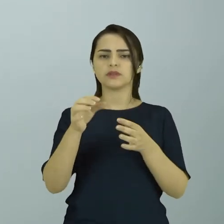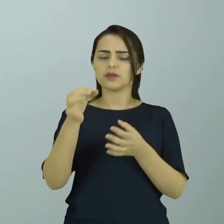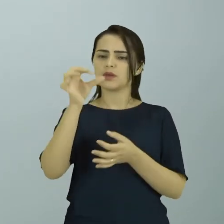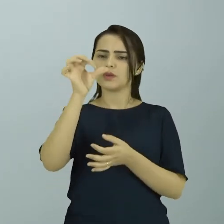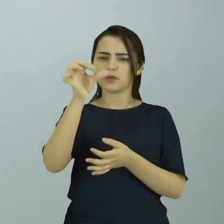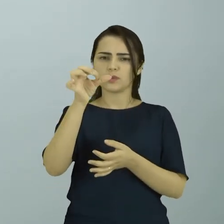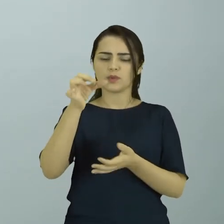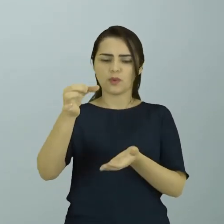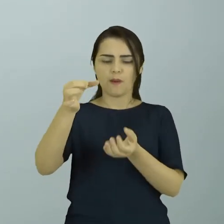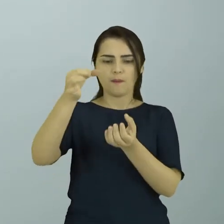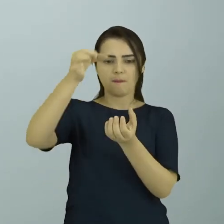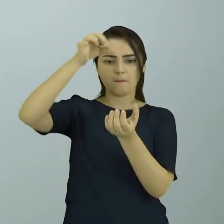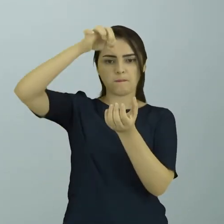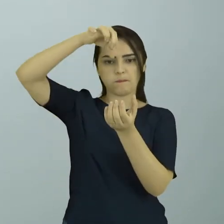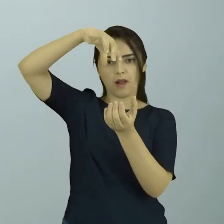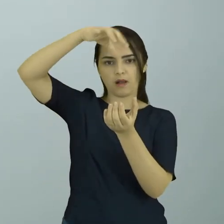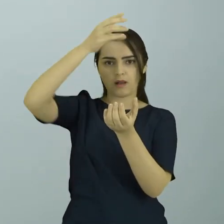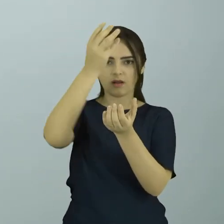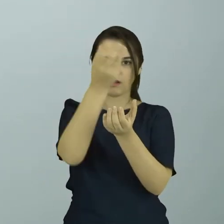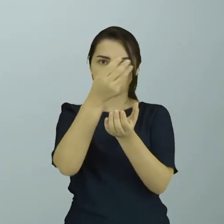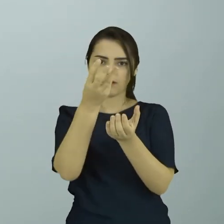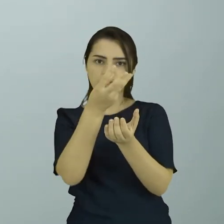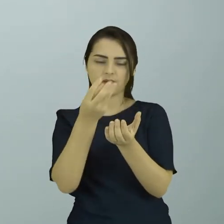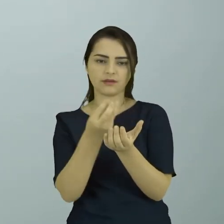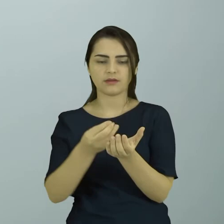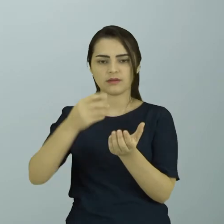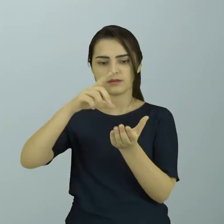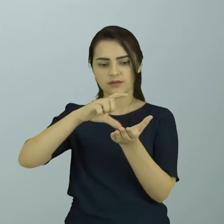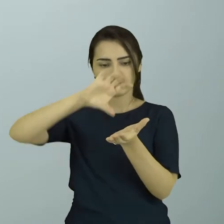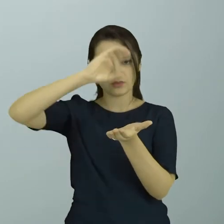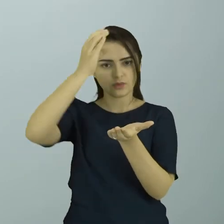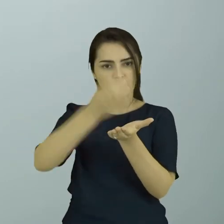coloca esse efervescente, esse comprimido, digamos assim,